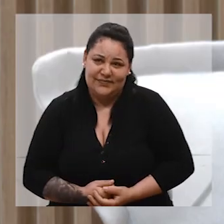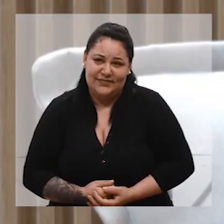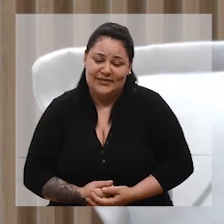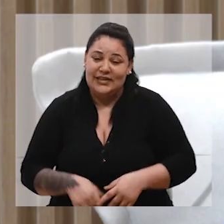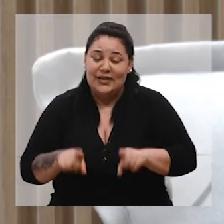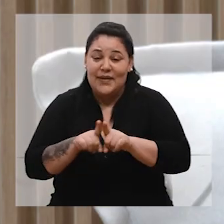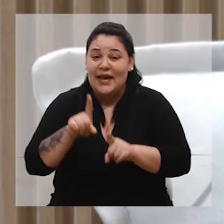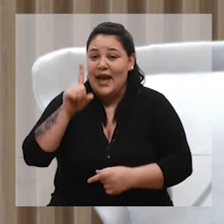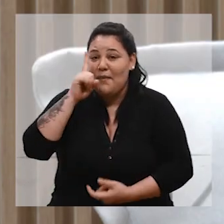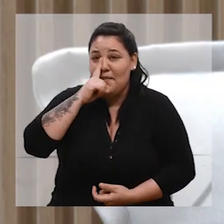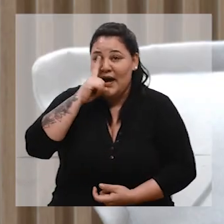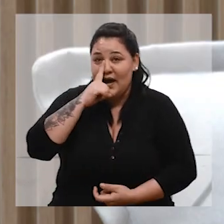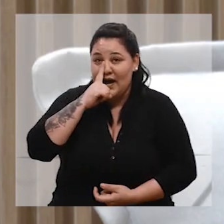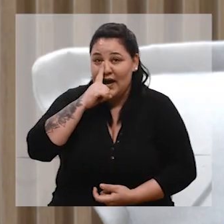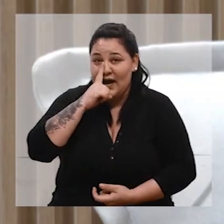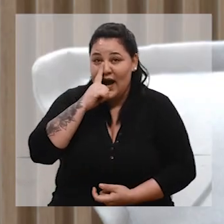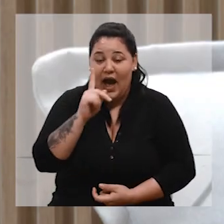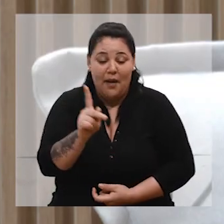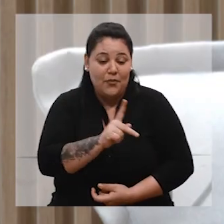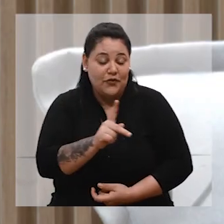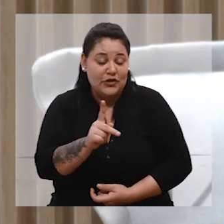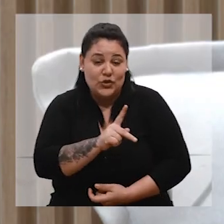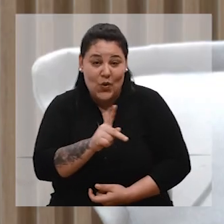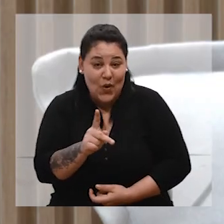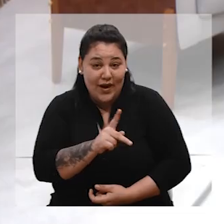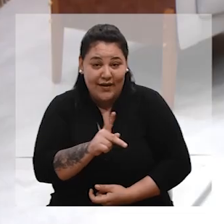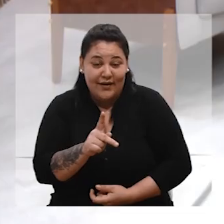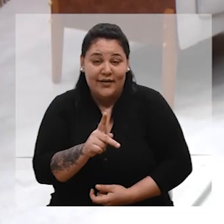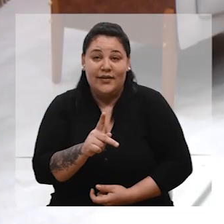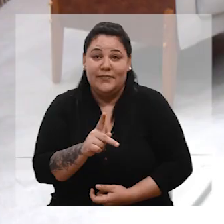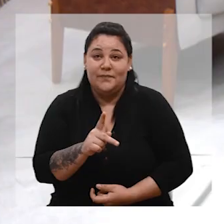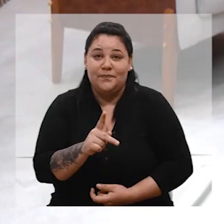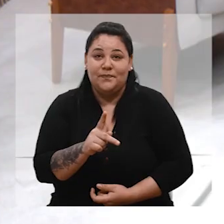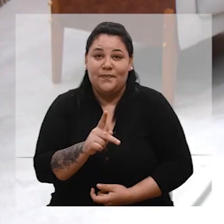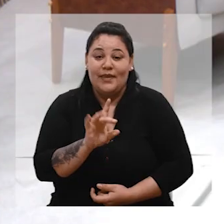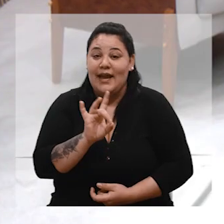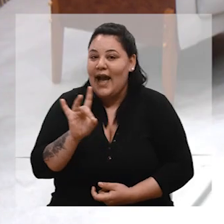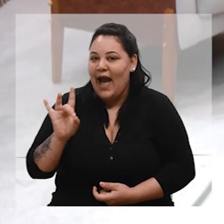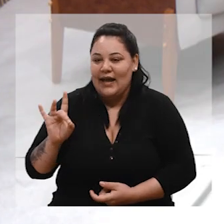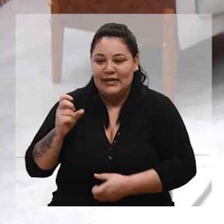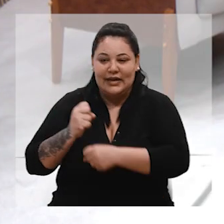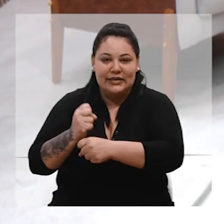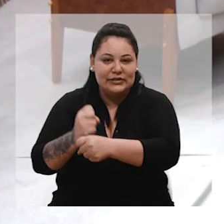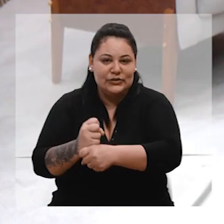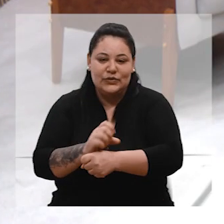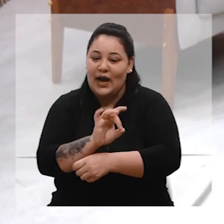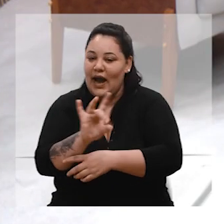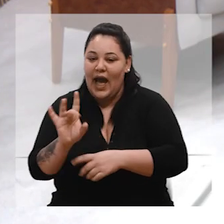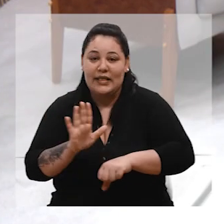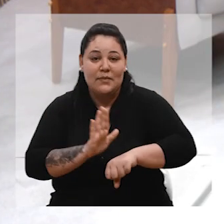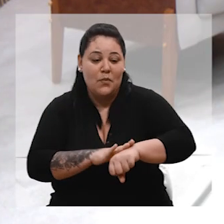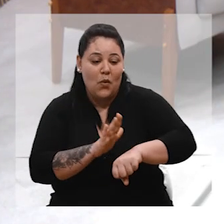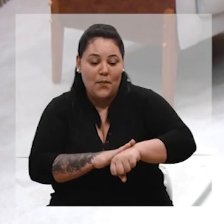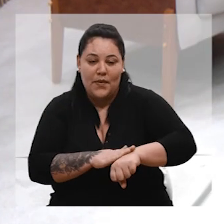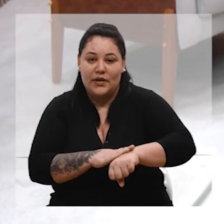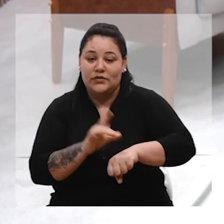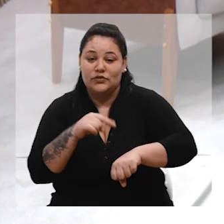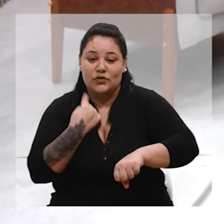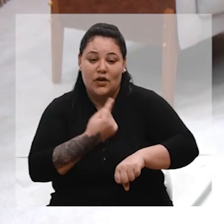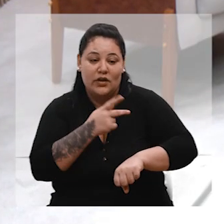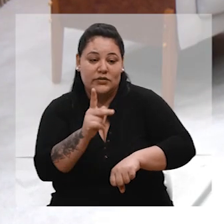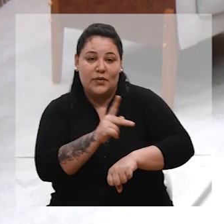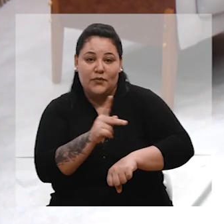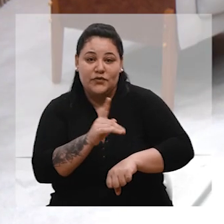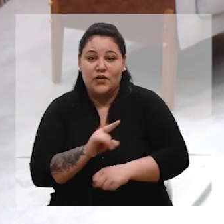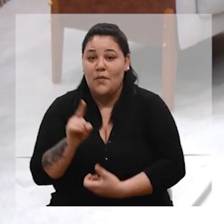é diferente. E a mãe também, a professora, a gente... cada ano, cada momento,